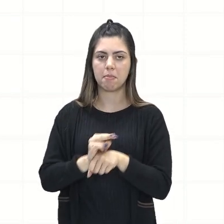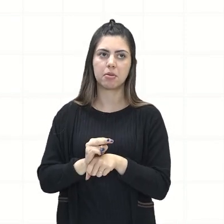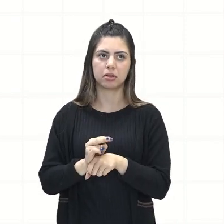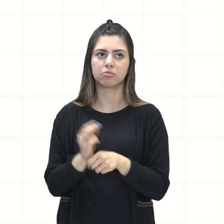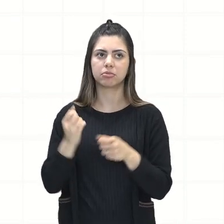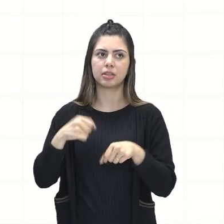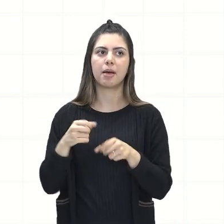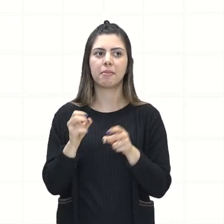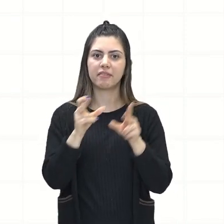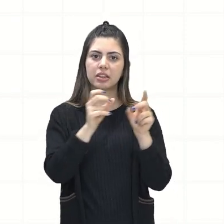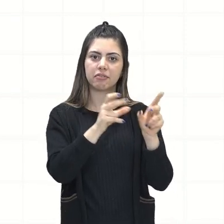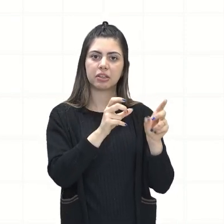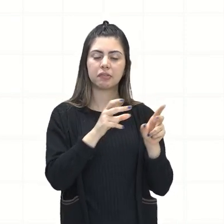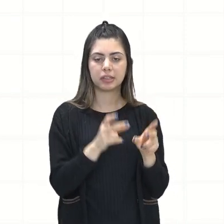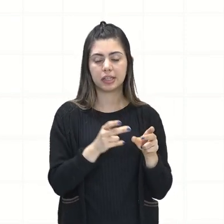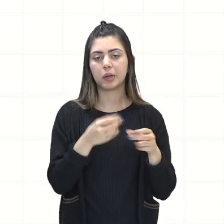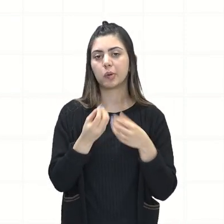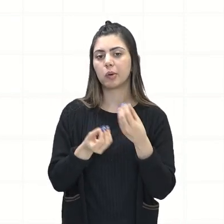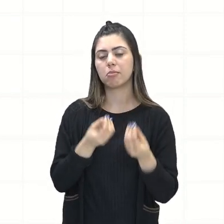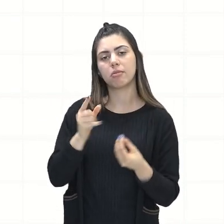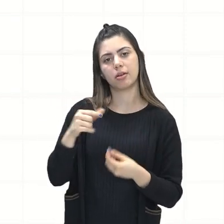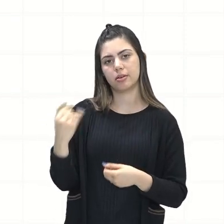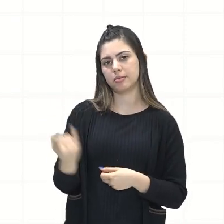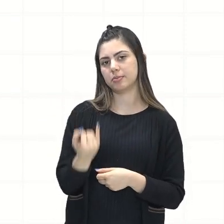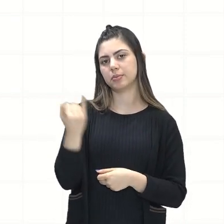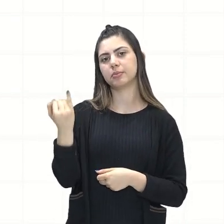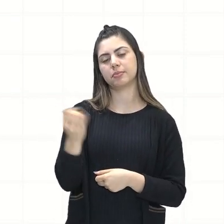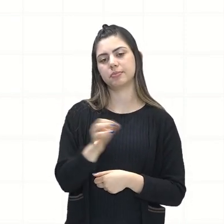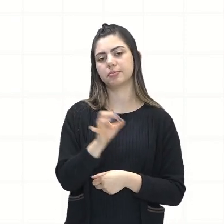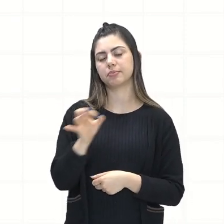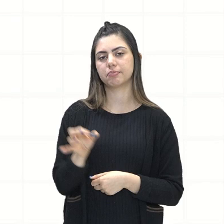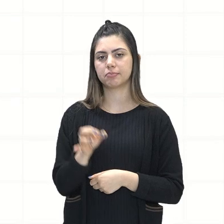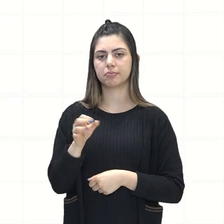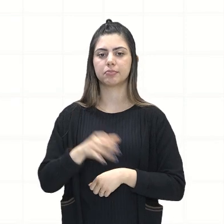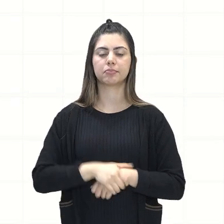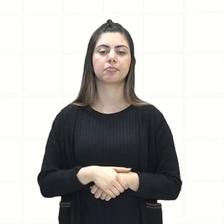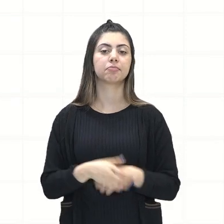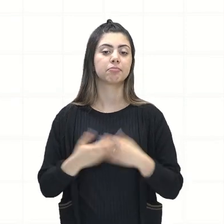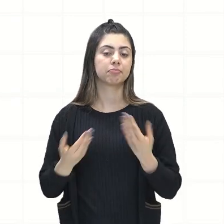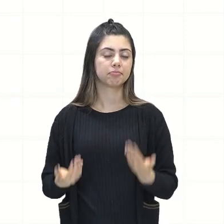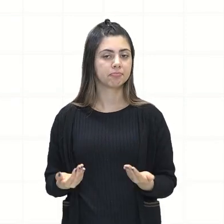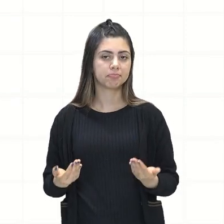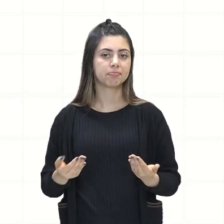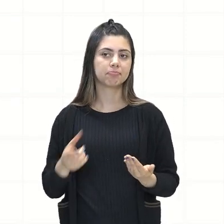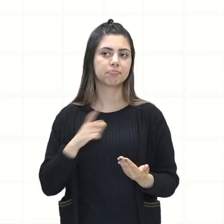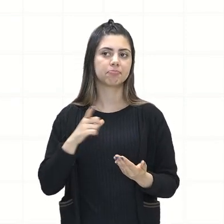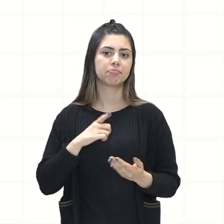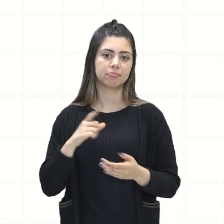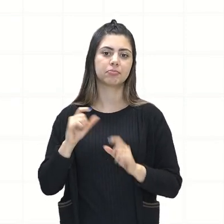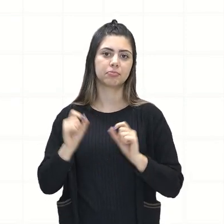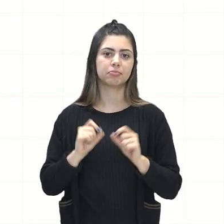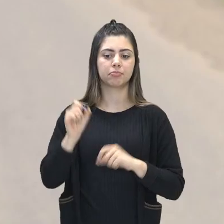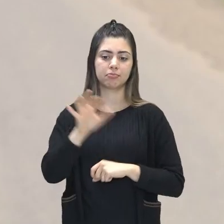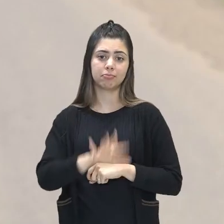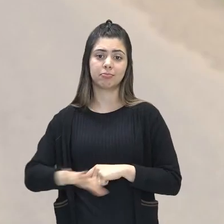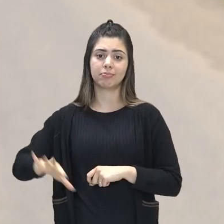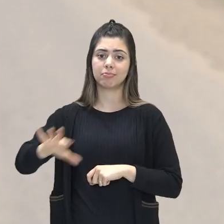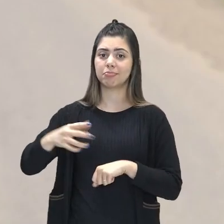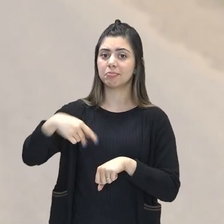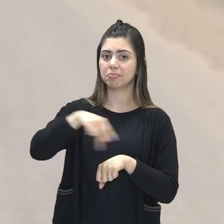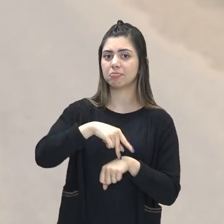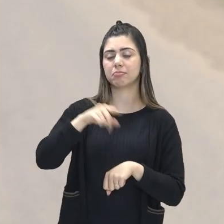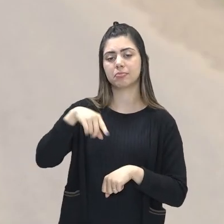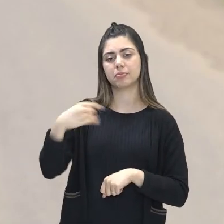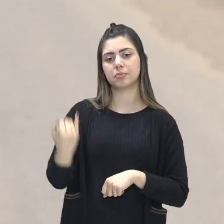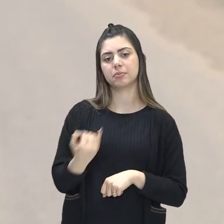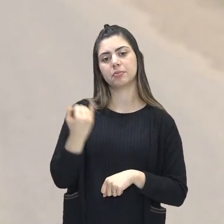interno também, ele acaba sendo importante, né, com relação ao estado, ao território todo do Brasil,